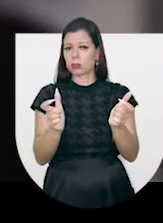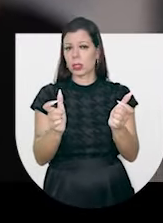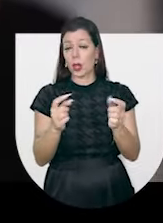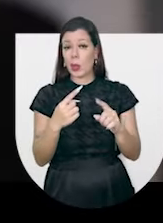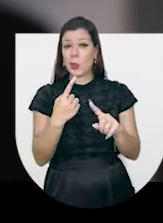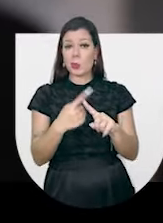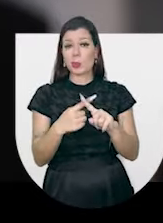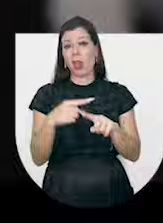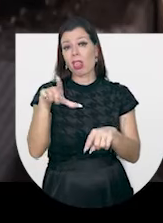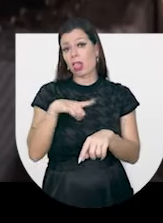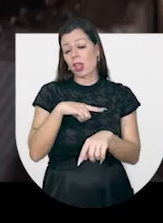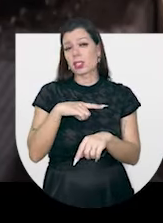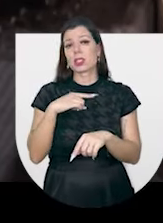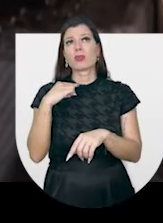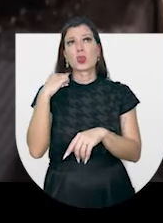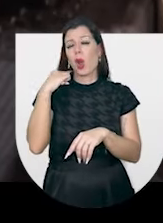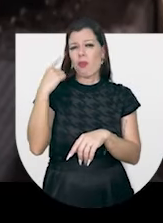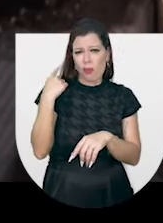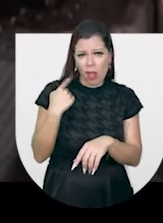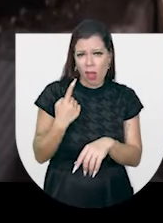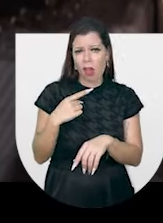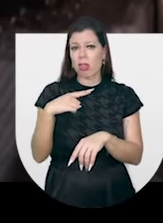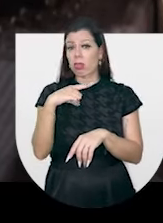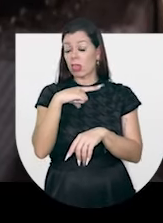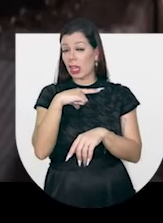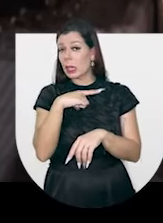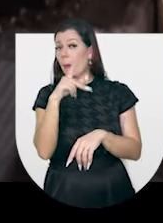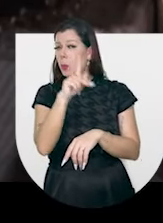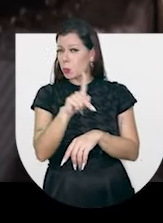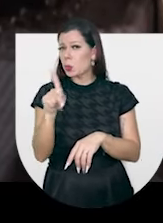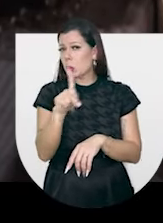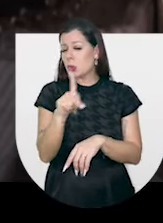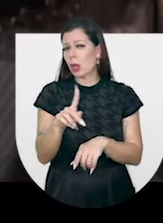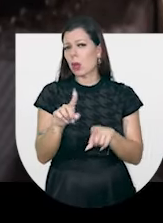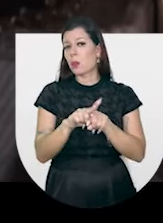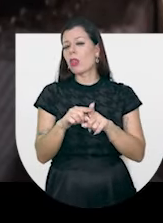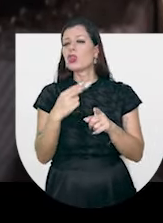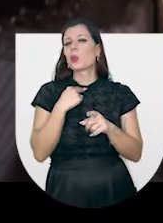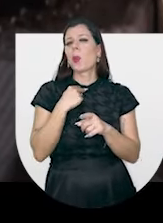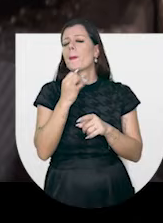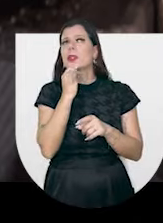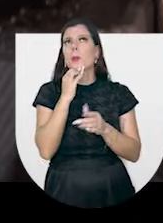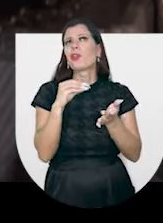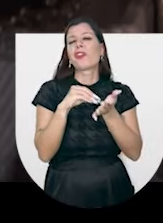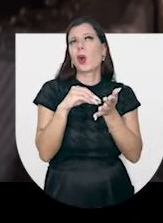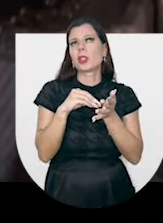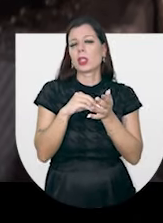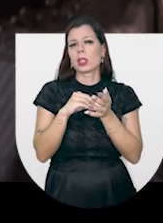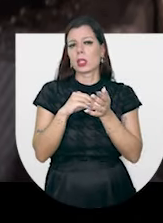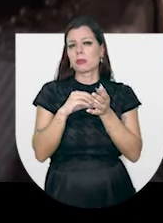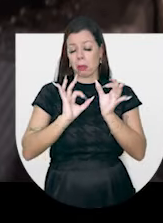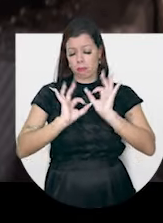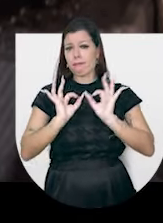crescer nesse meio, porque aqui já tem advogados, já tem professores, e por que não pode